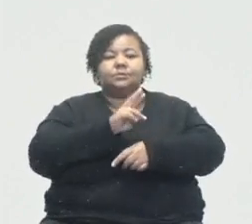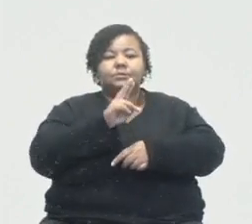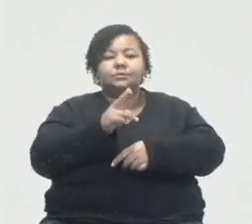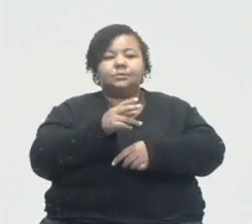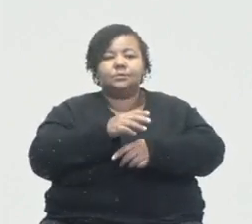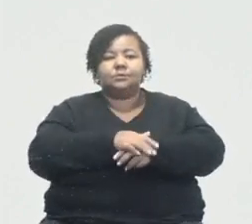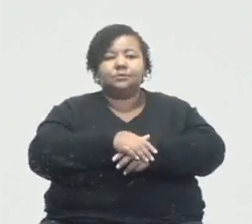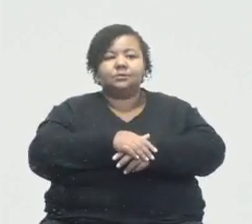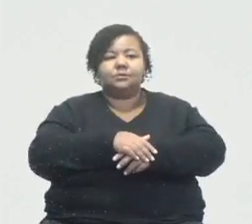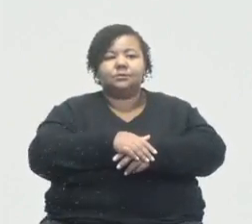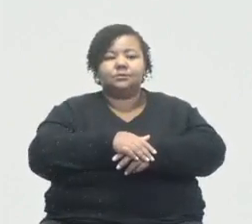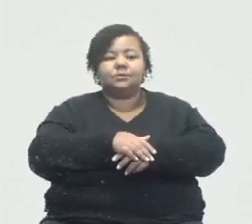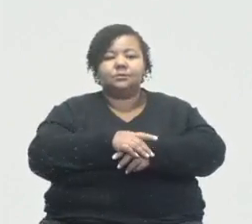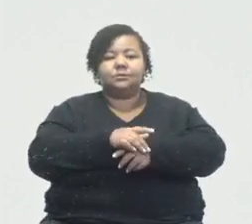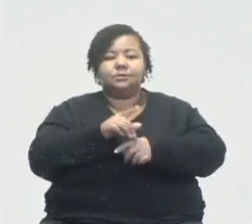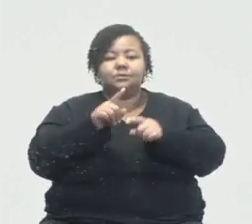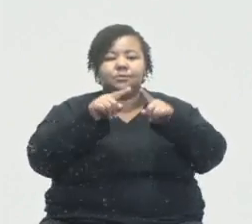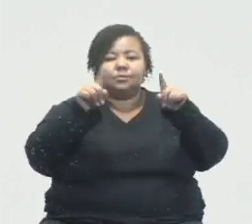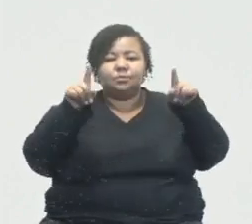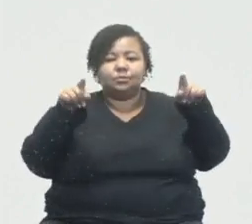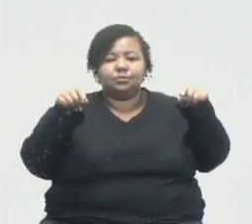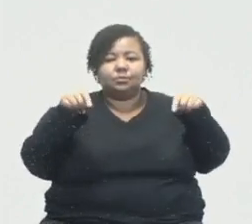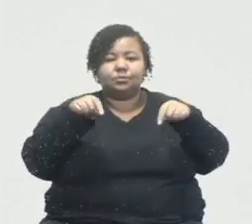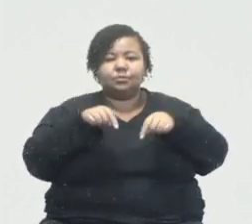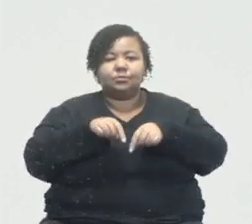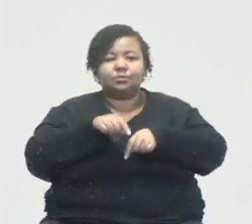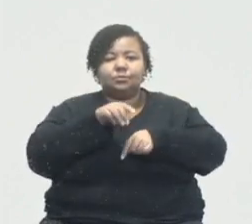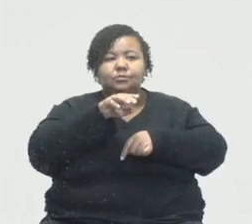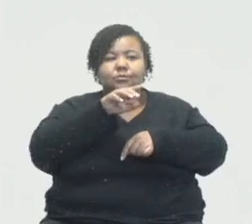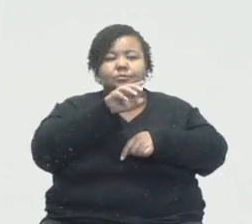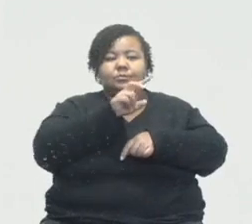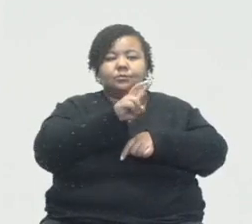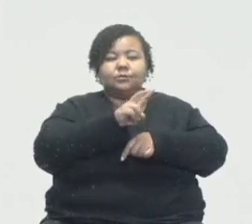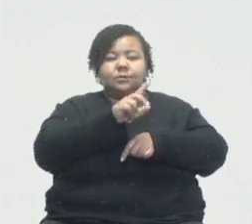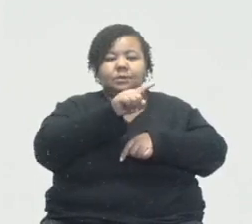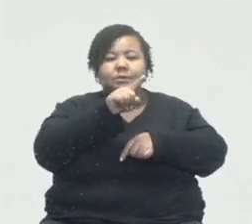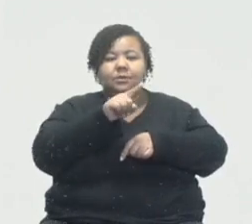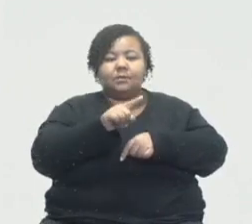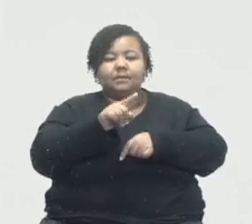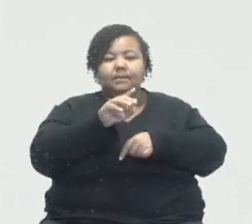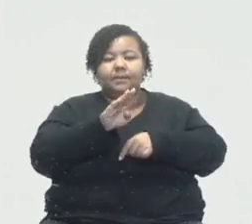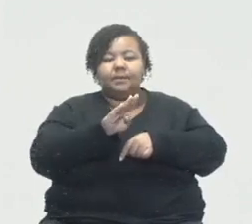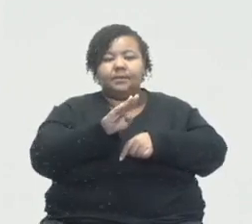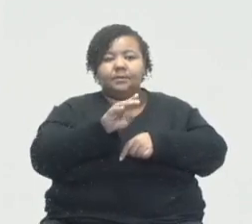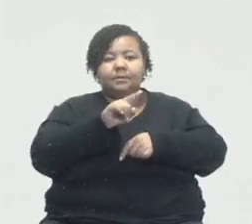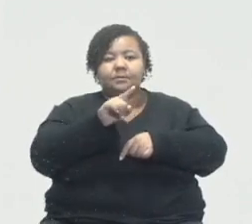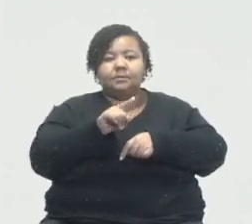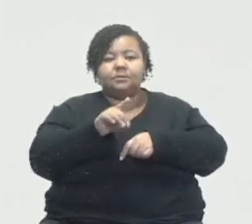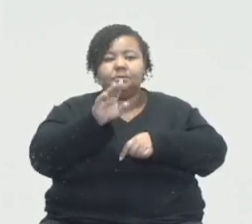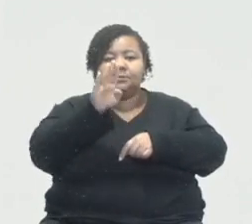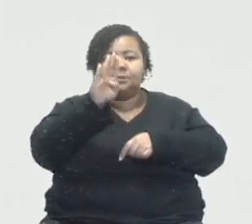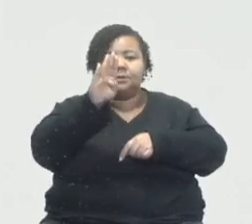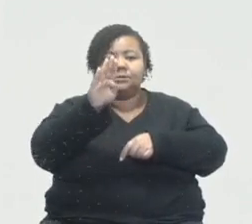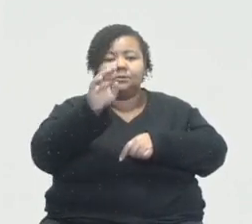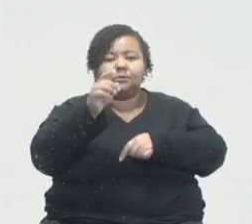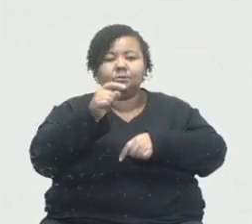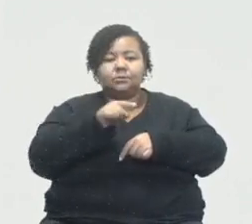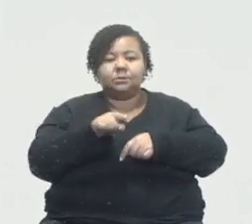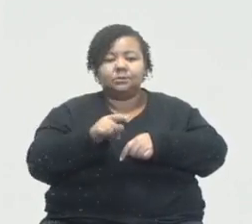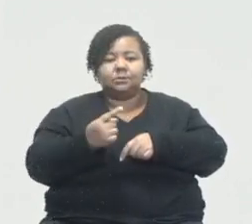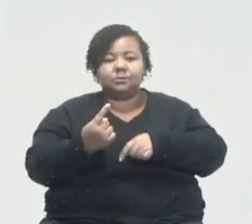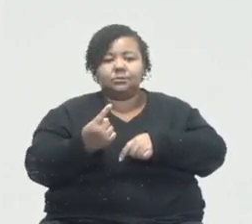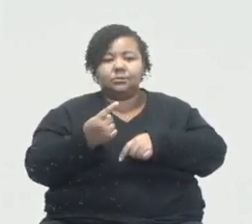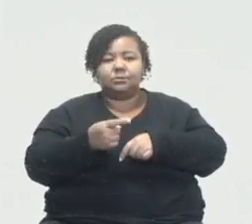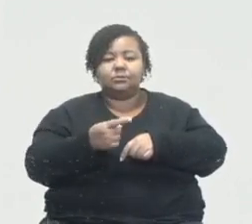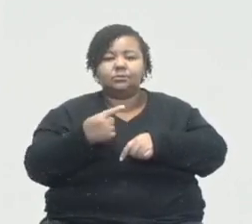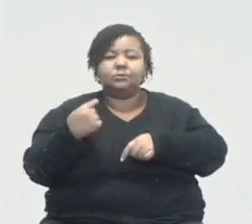resposta que o meu vetor V escrito na base beta é 4 e 1.